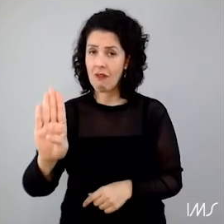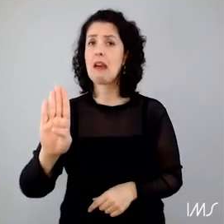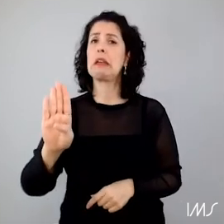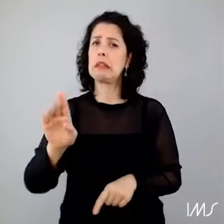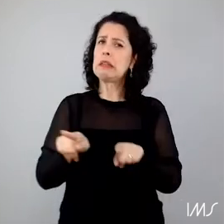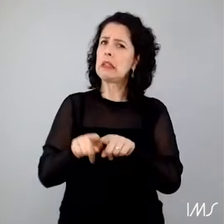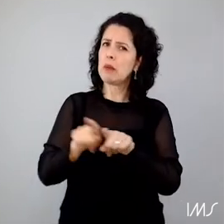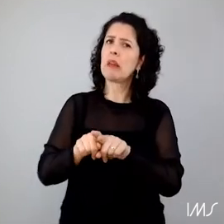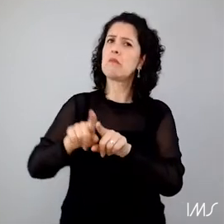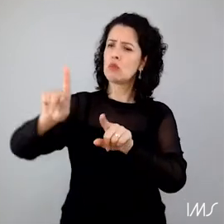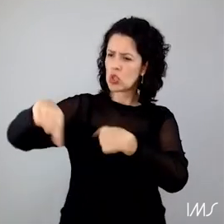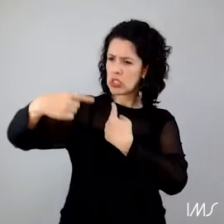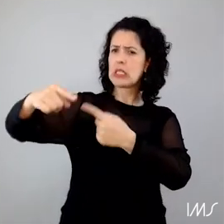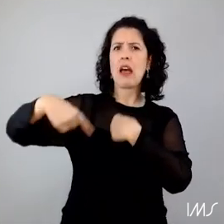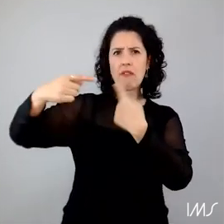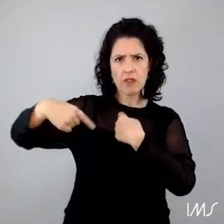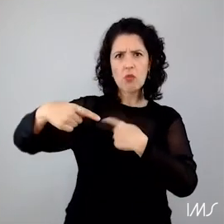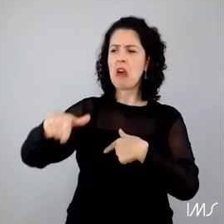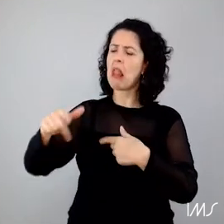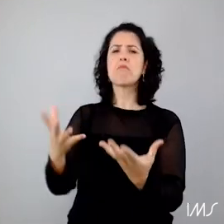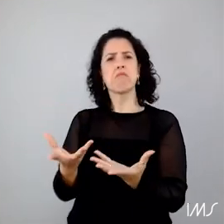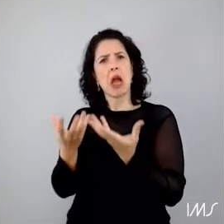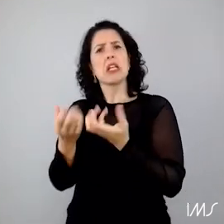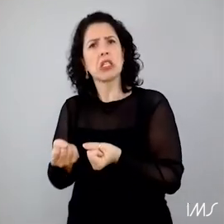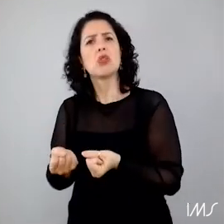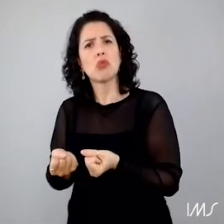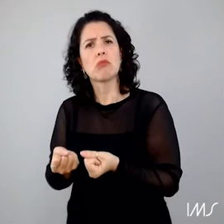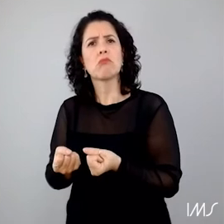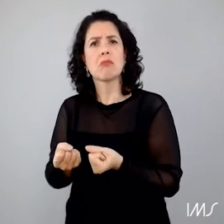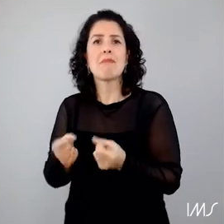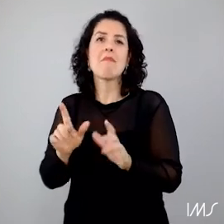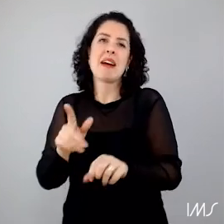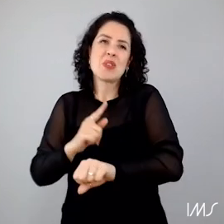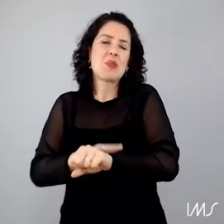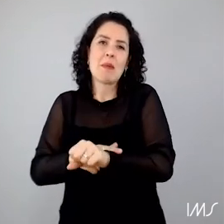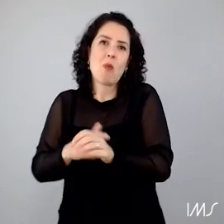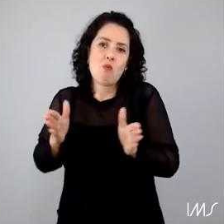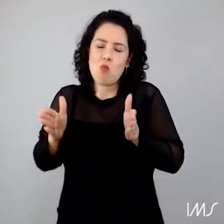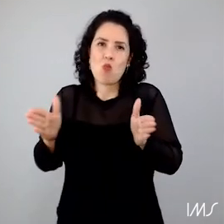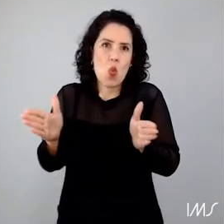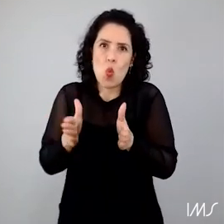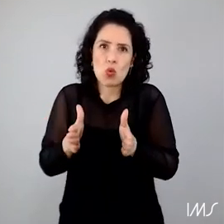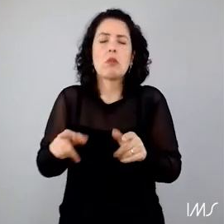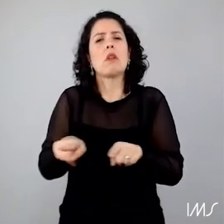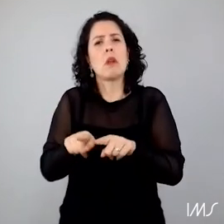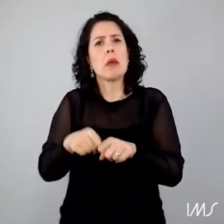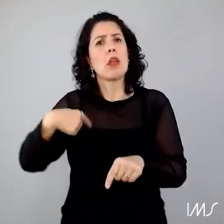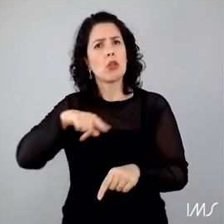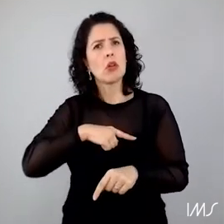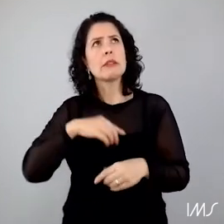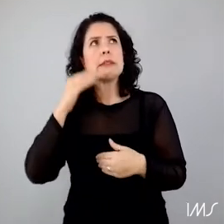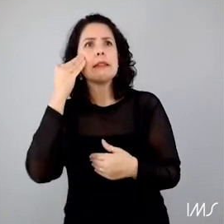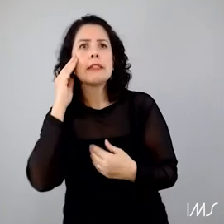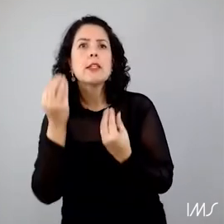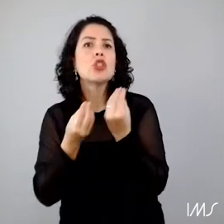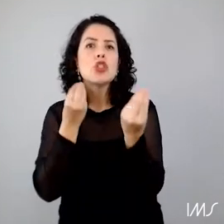surpresa para mim compreender, né, quer dizer, esse grau de imersão para alguém que vinha processo